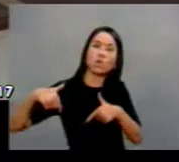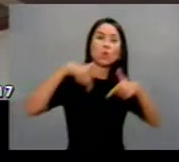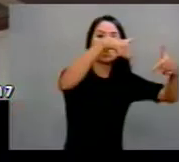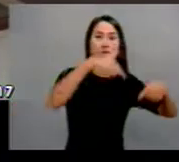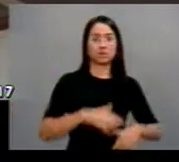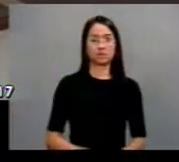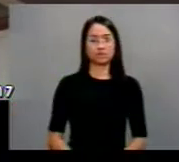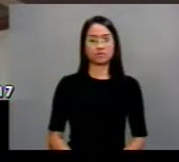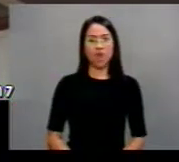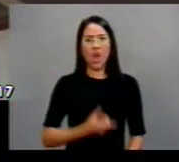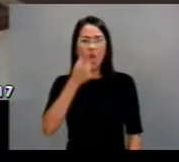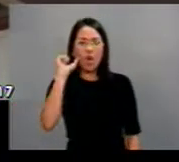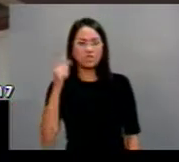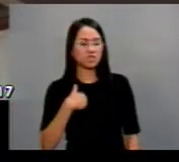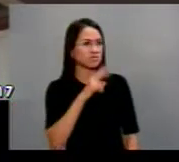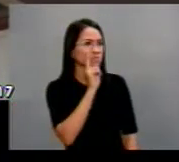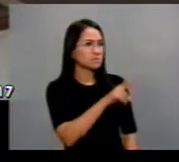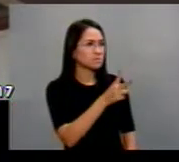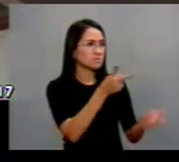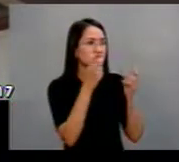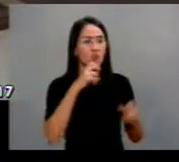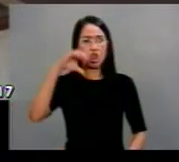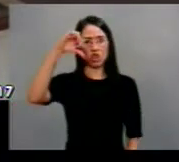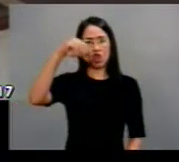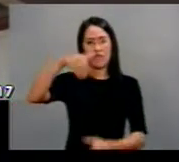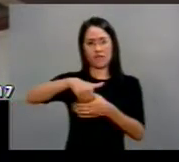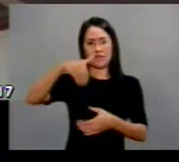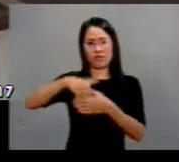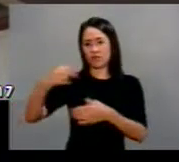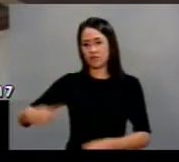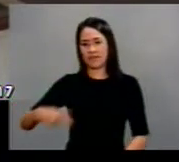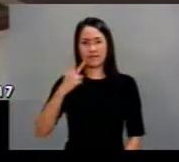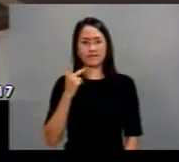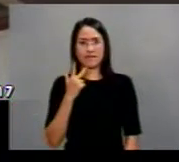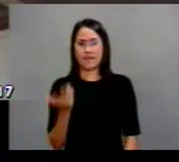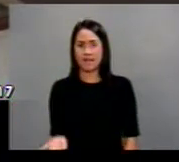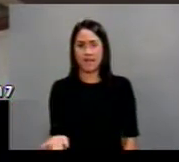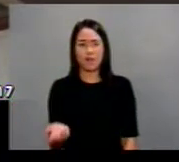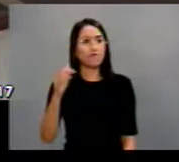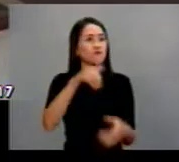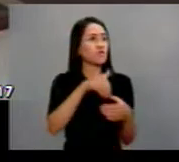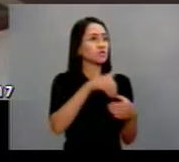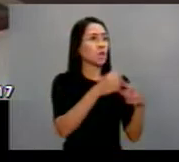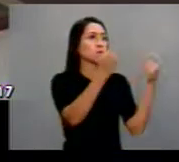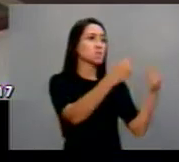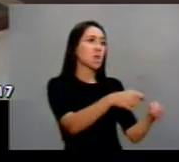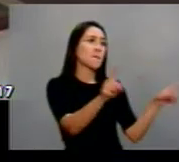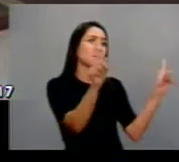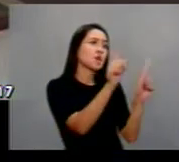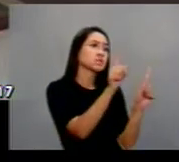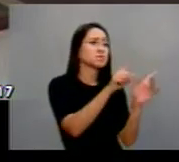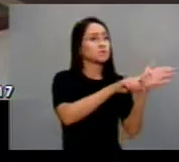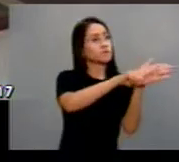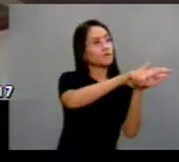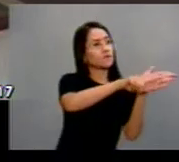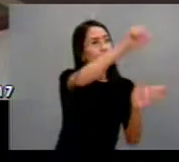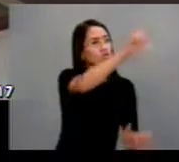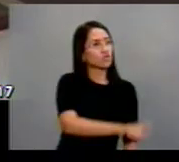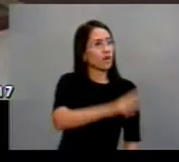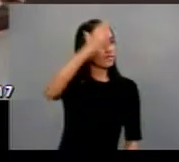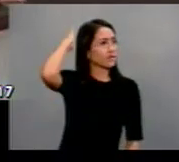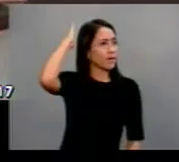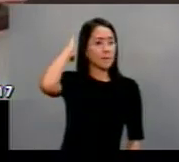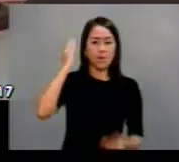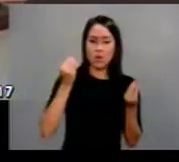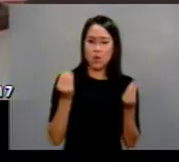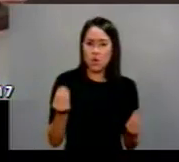recusou ontem, com os 9 votos de deputados federais do Ceará, com 267 votos de